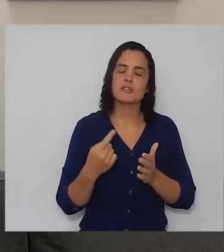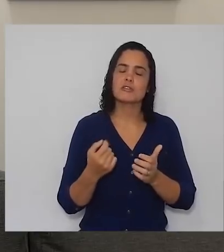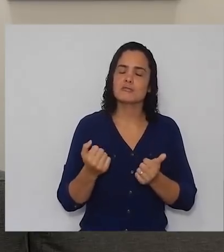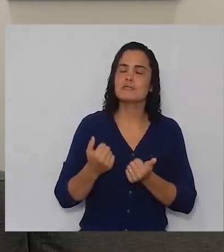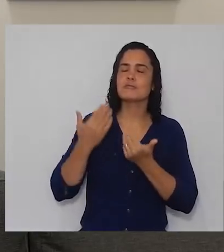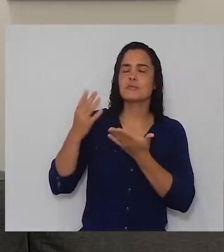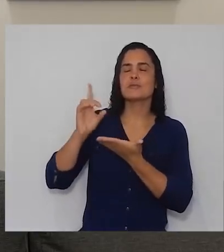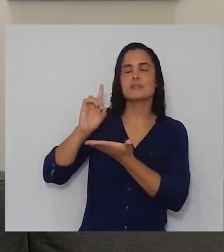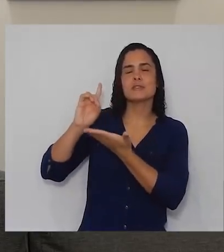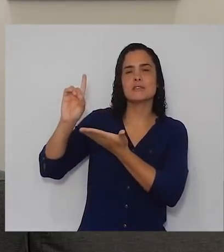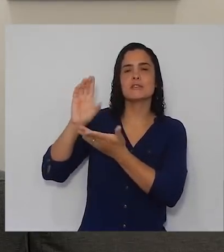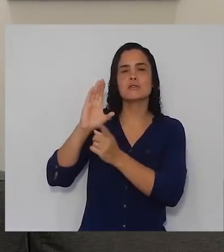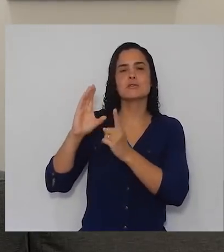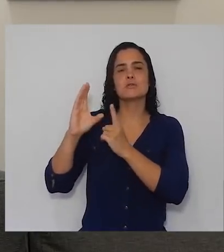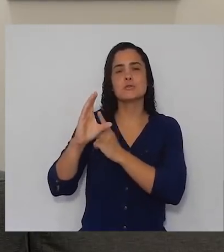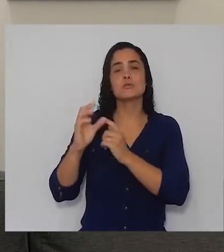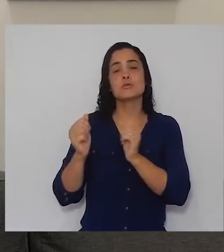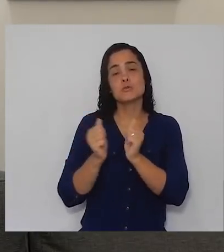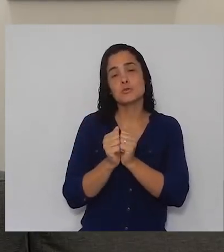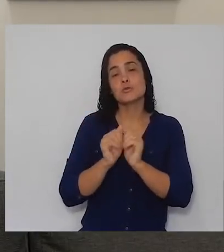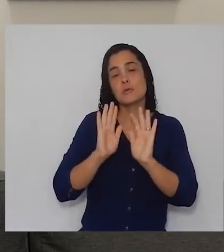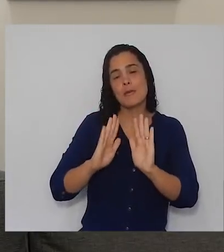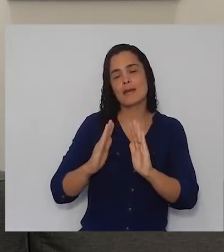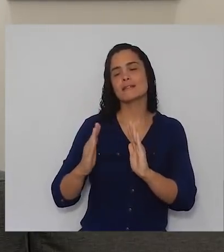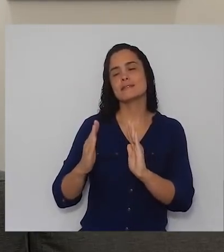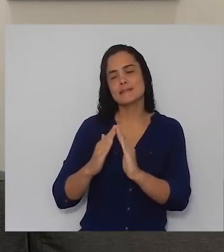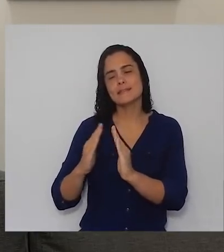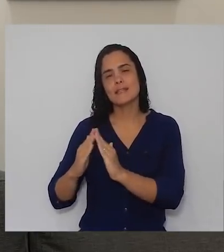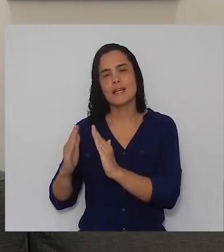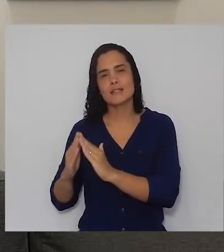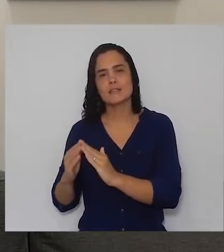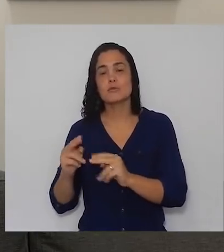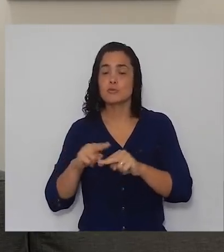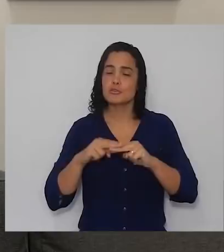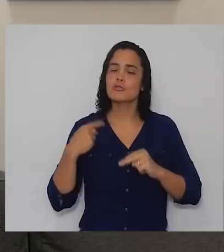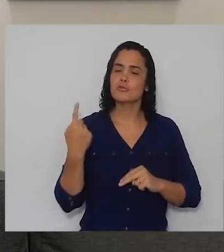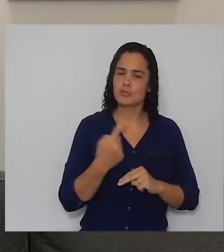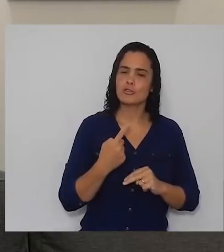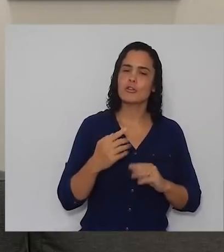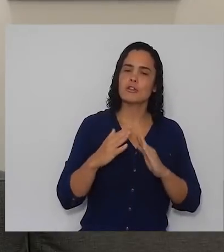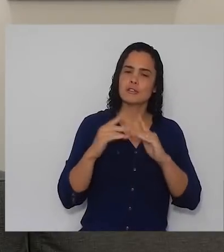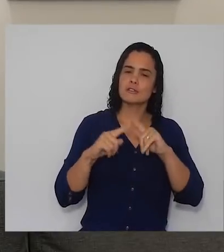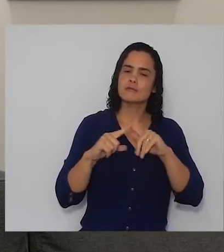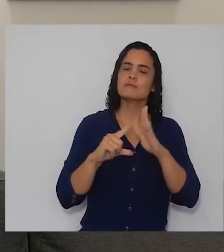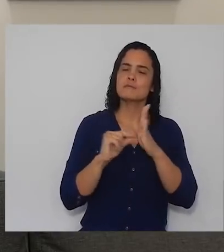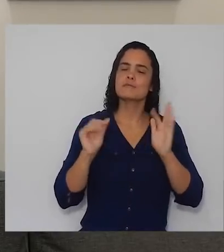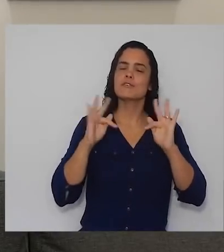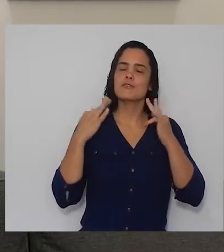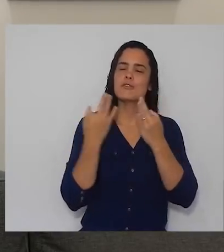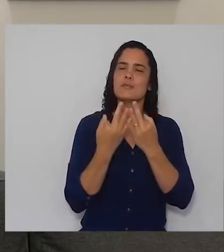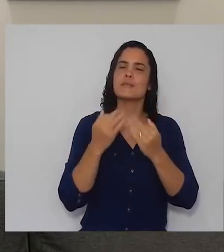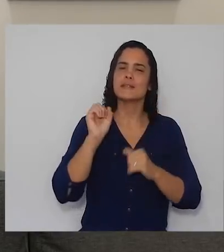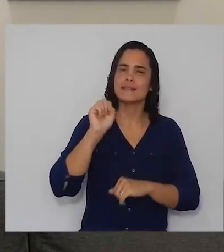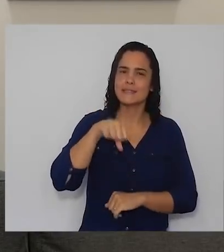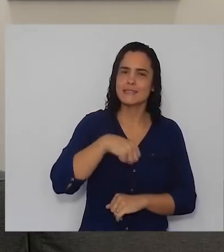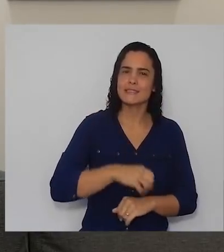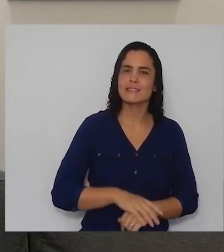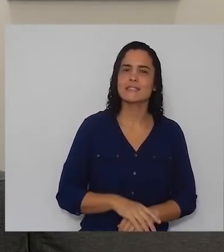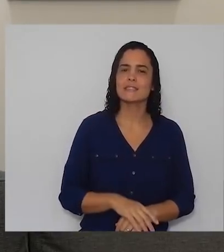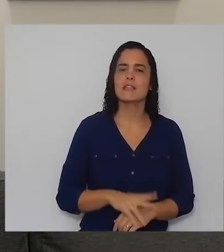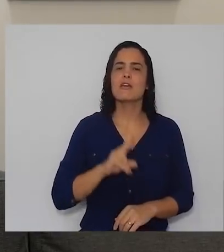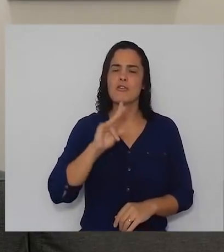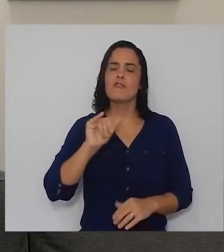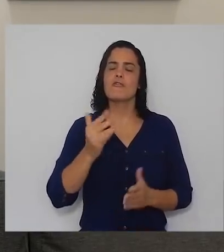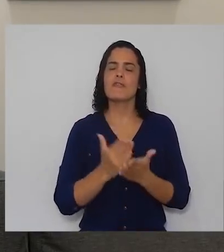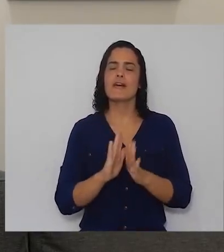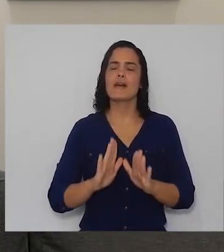igreja, juntos, mas de casa em casa. Porque somos família Bemeia, somos igreja, vai passar. Que Deus abençoe